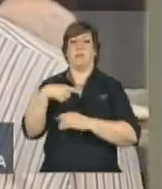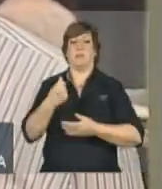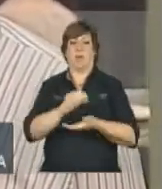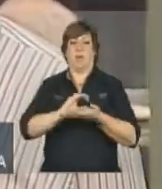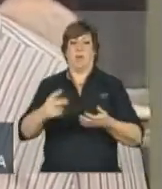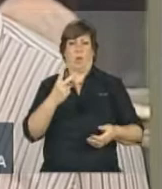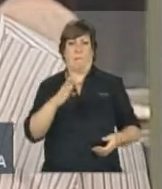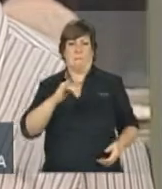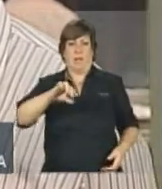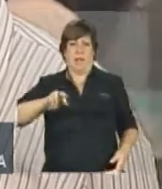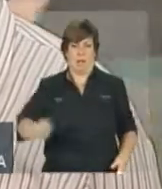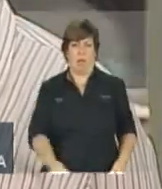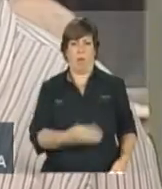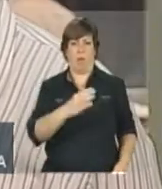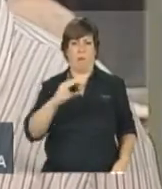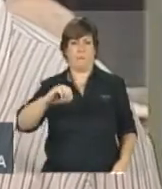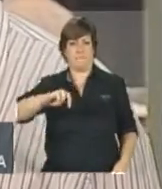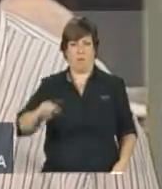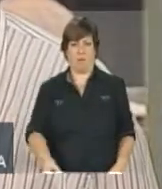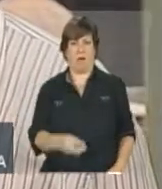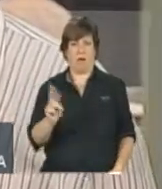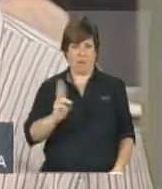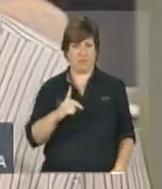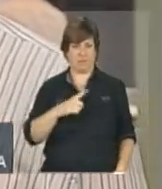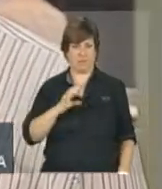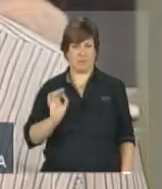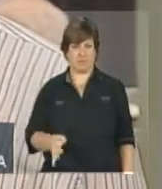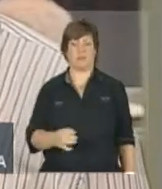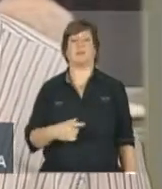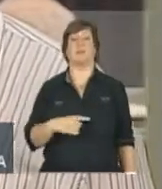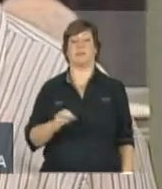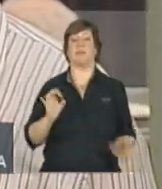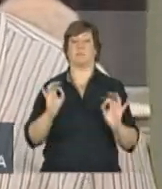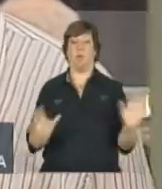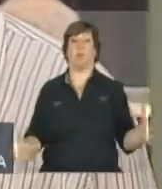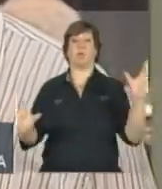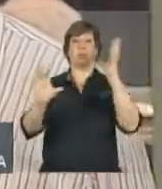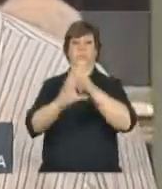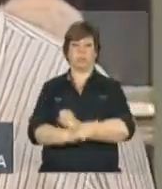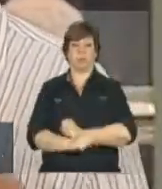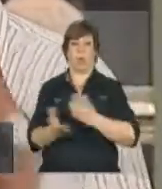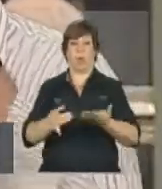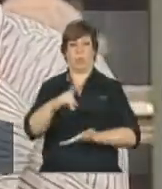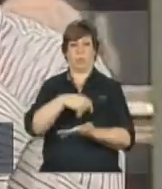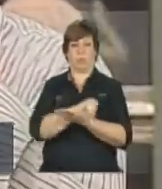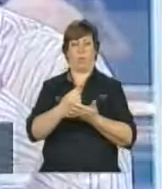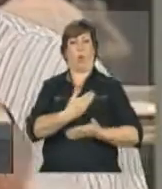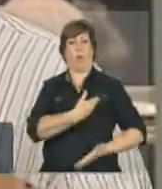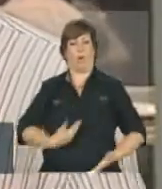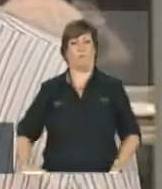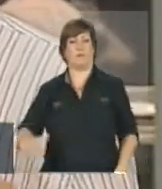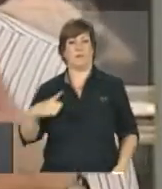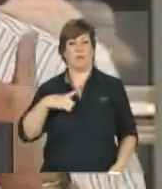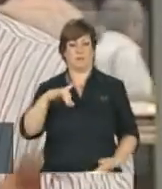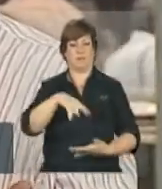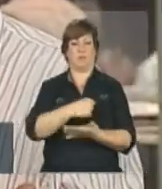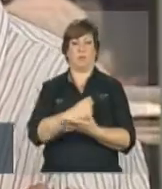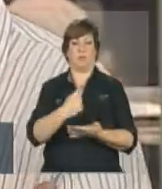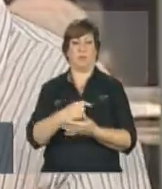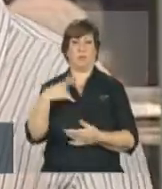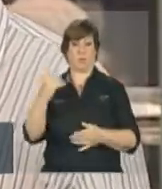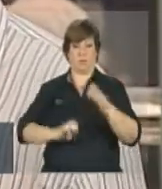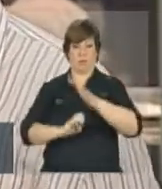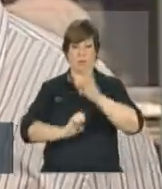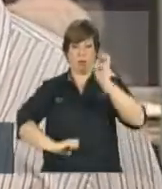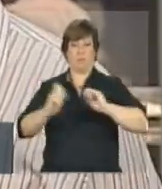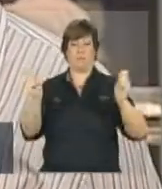e 400 milhões de reais. O volume hoje contratado, né, portanto, que o governo tem contrato e que as empresas